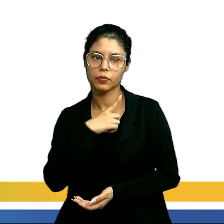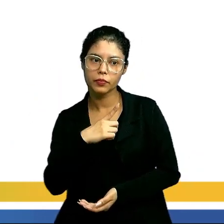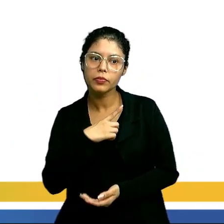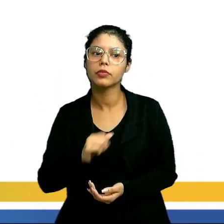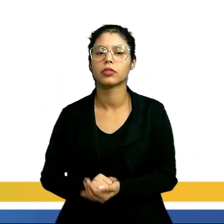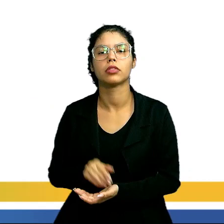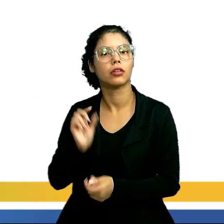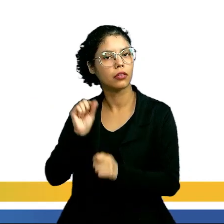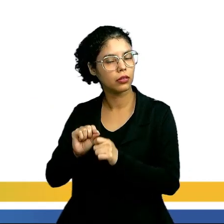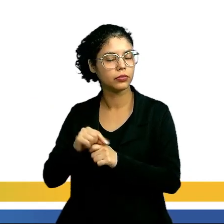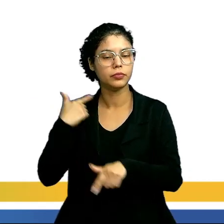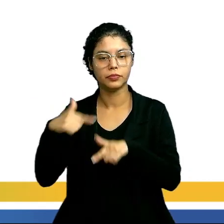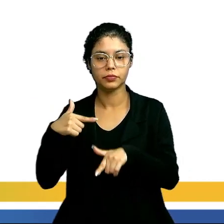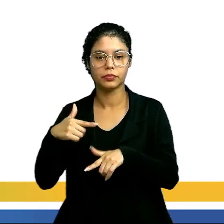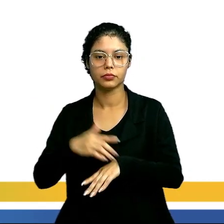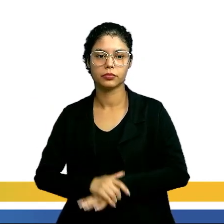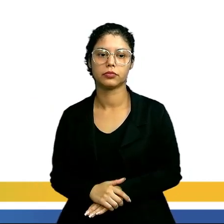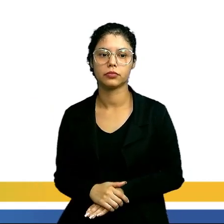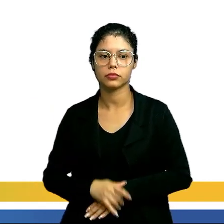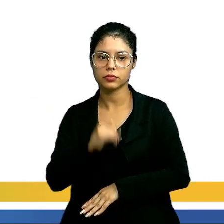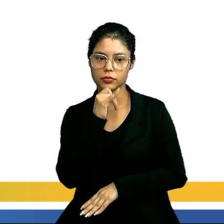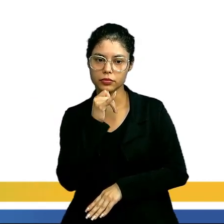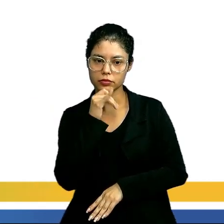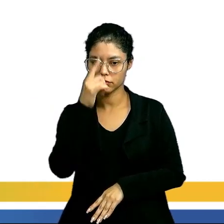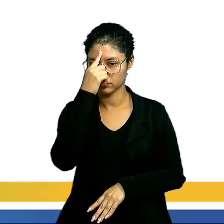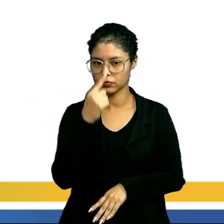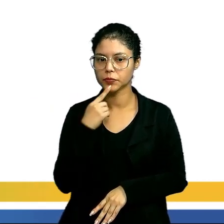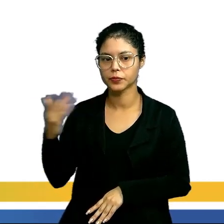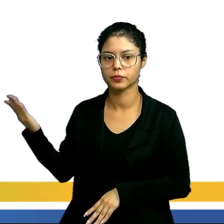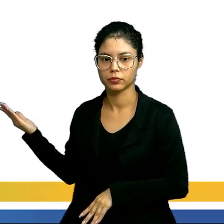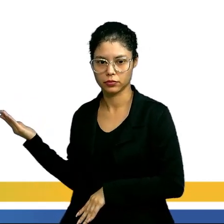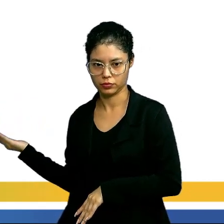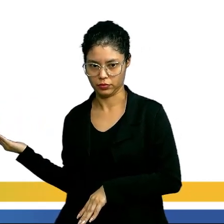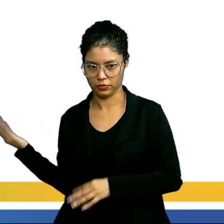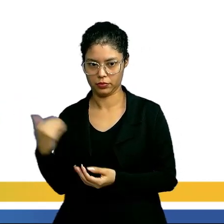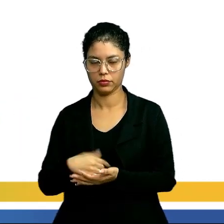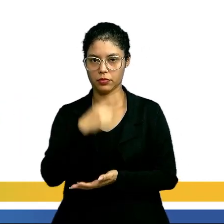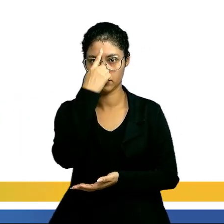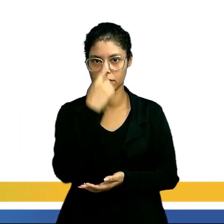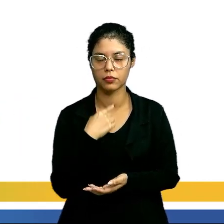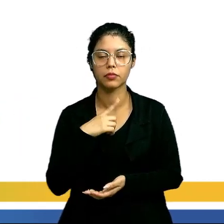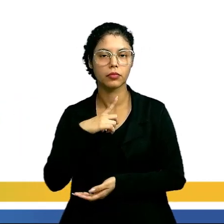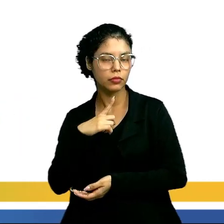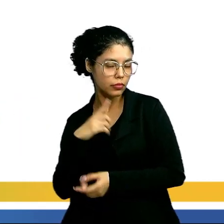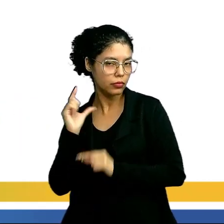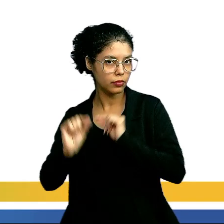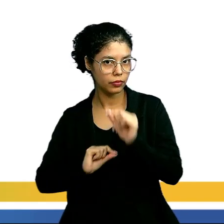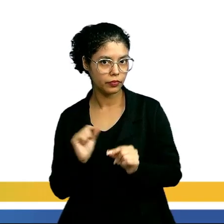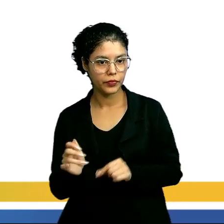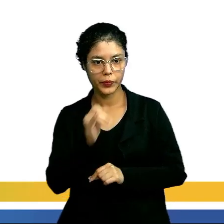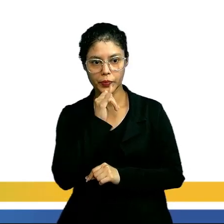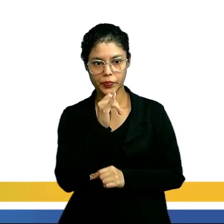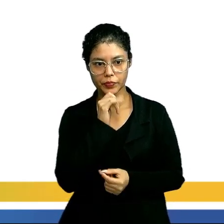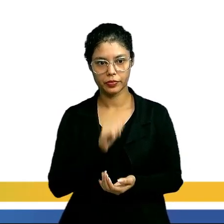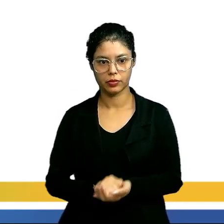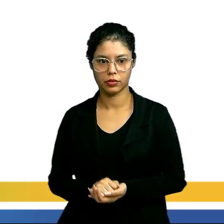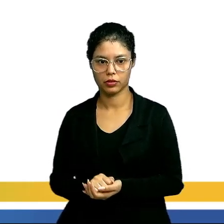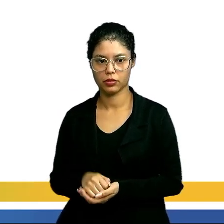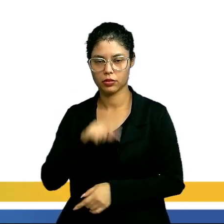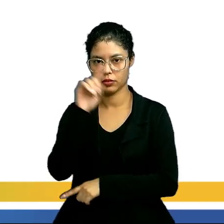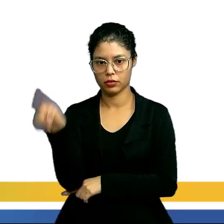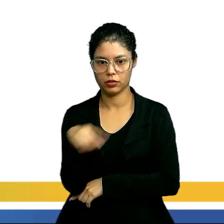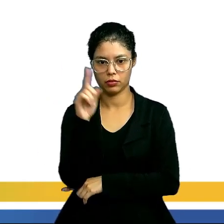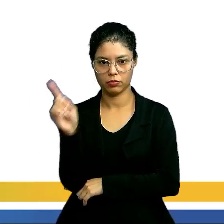capacidade que um corpo tem de realizar trabalho. Na imagem que está aparecendo na tela, temos aqui um exemplo de